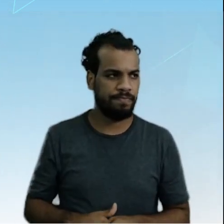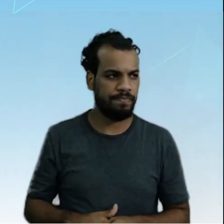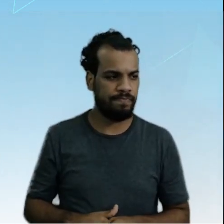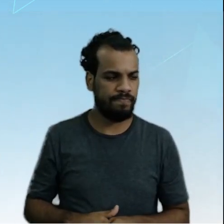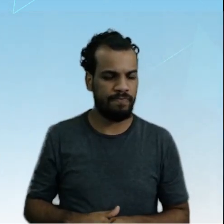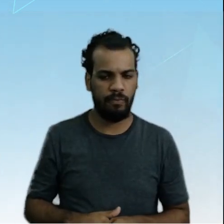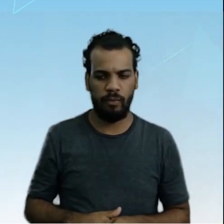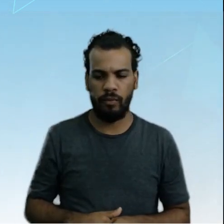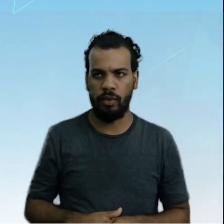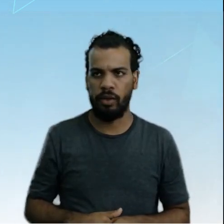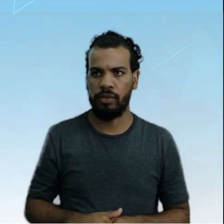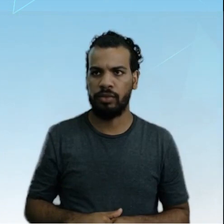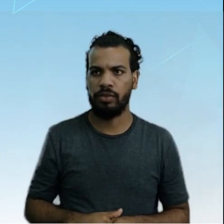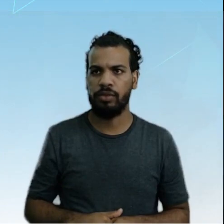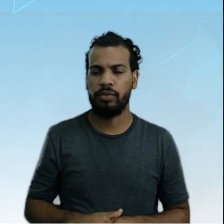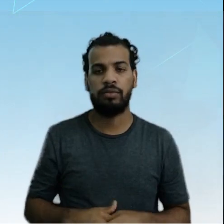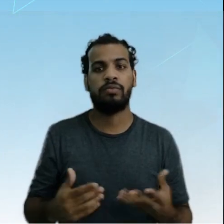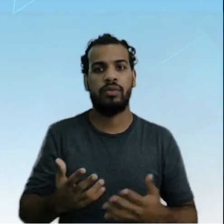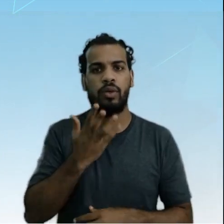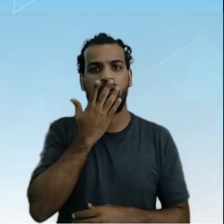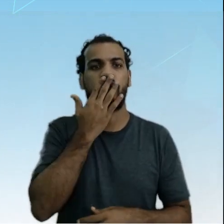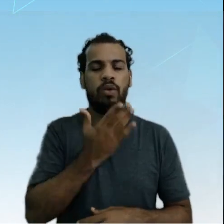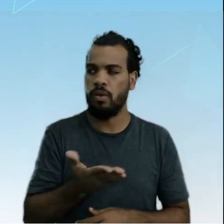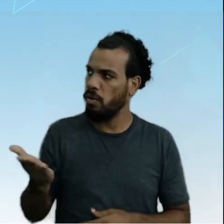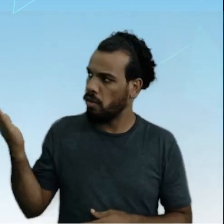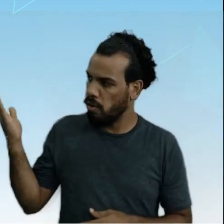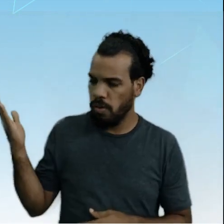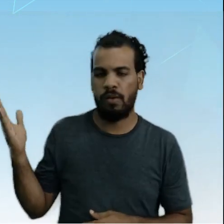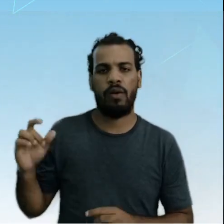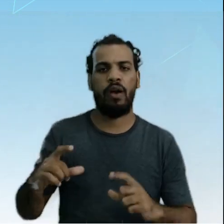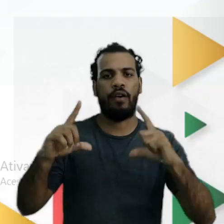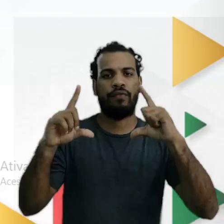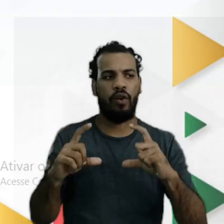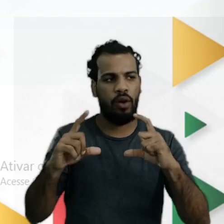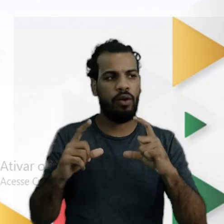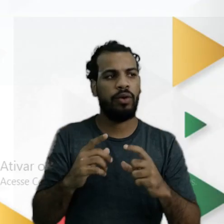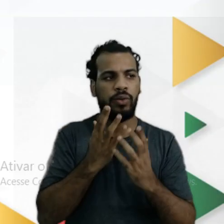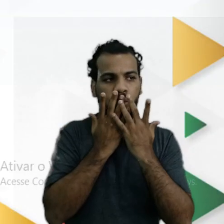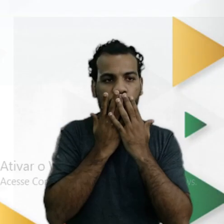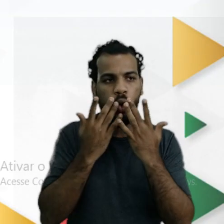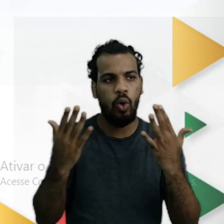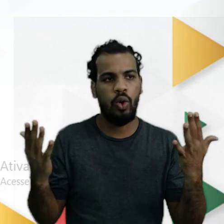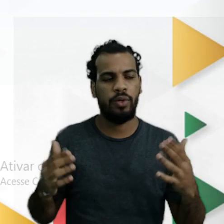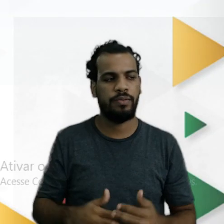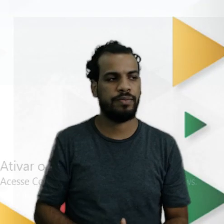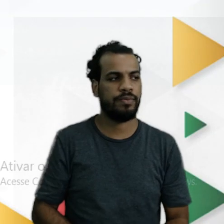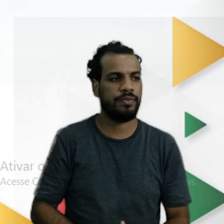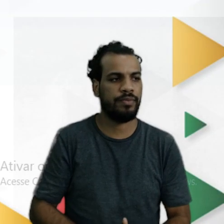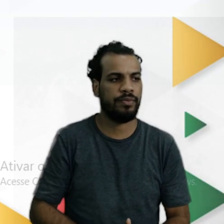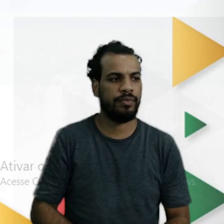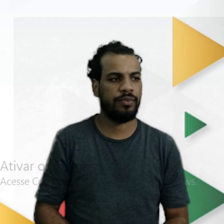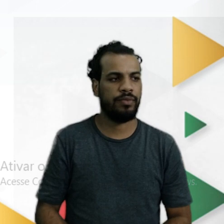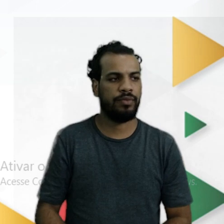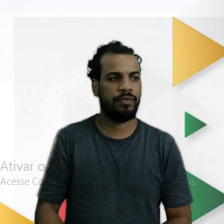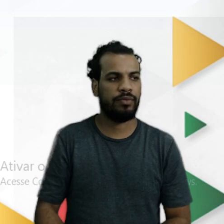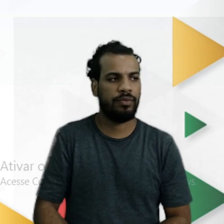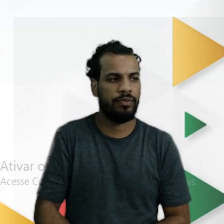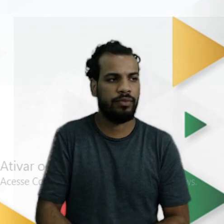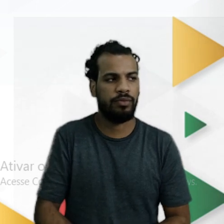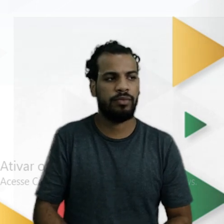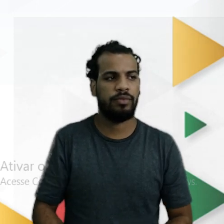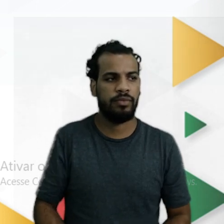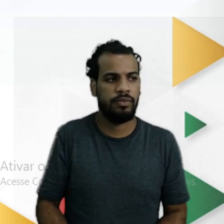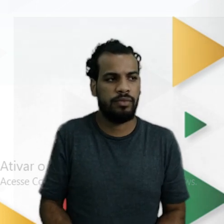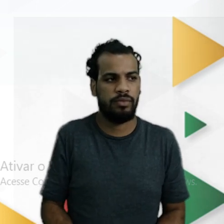vez essa questão do colorido, né? Observando aqui na foto, Sim. lembrar aqui mais uma vez, veja que é uma manifestação popular,